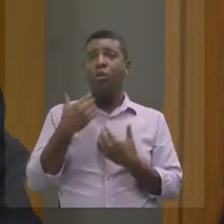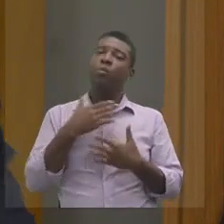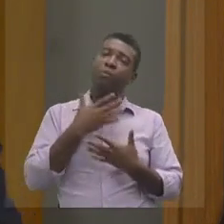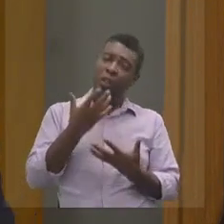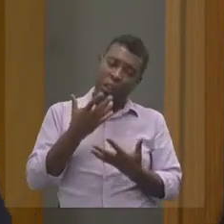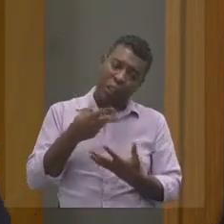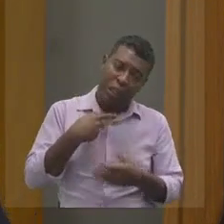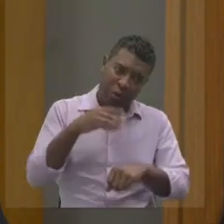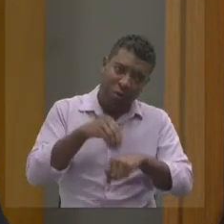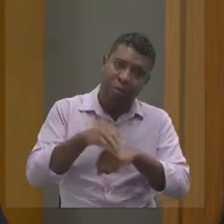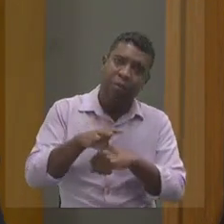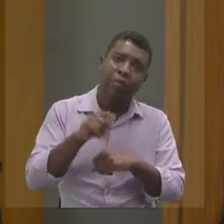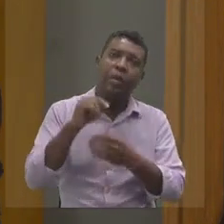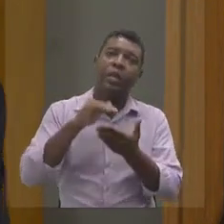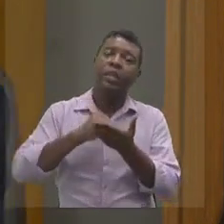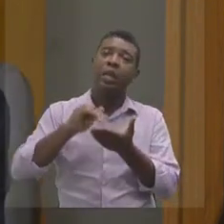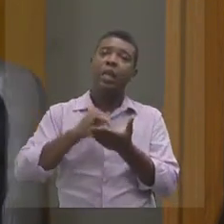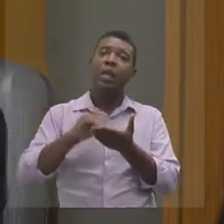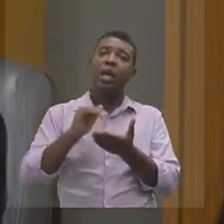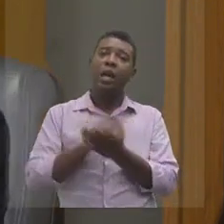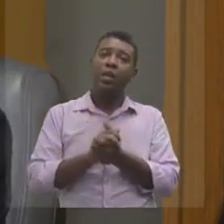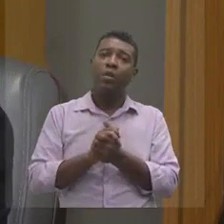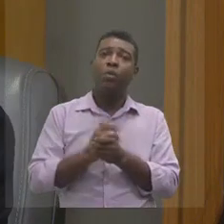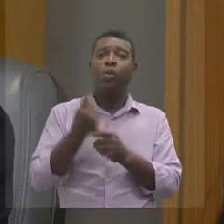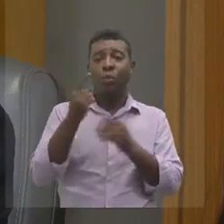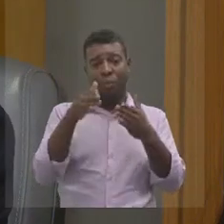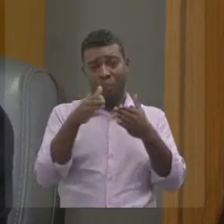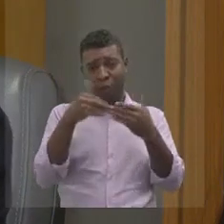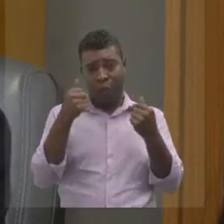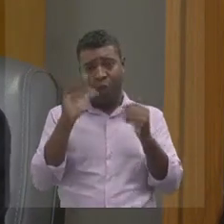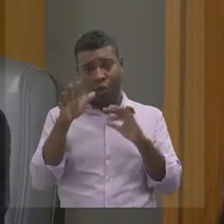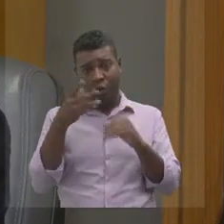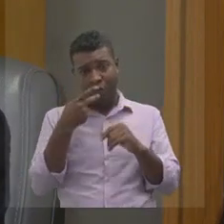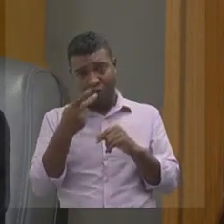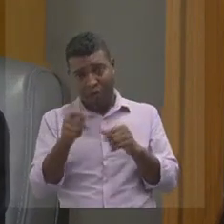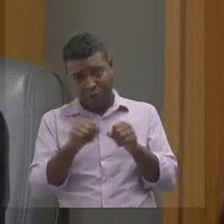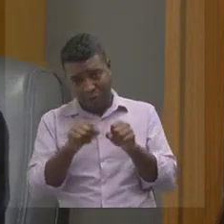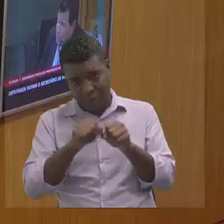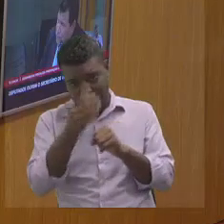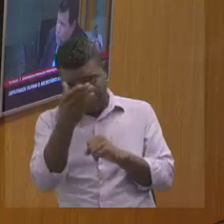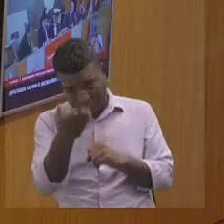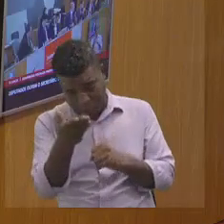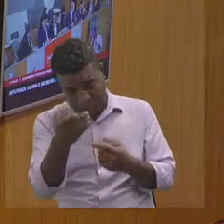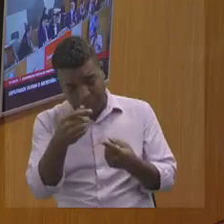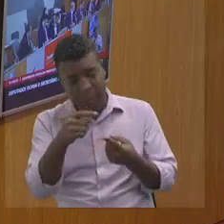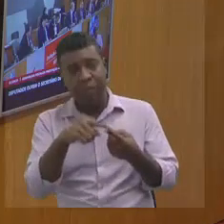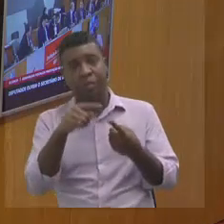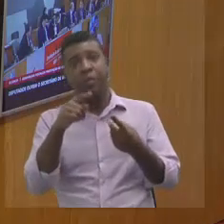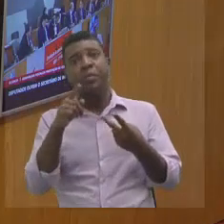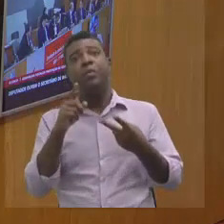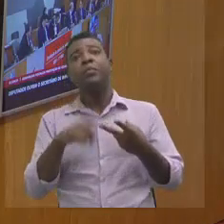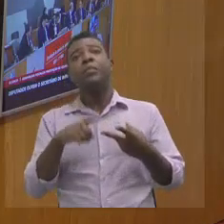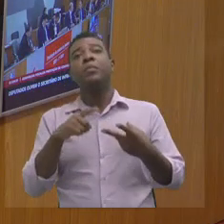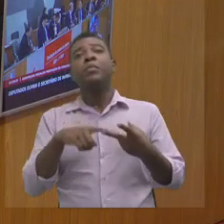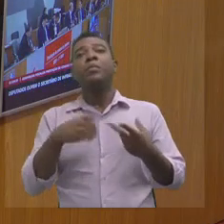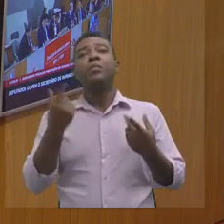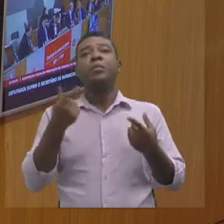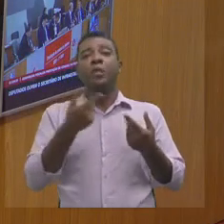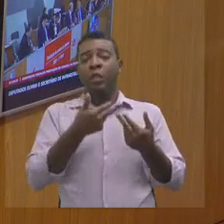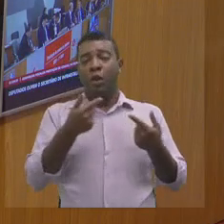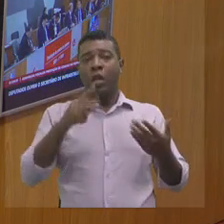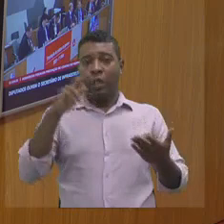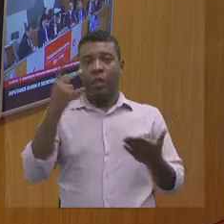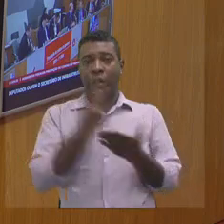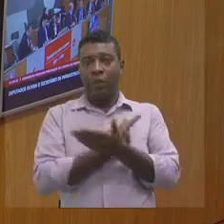e secretário além do pedido desses últimos fatos ocorrido nessa Rodovia na